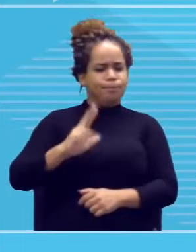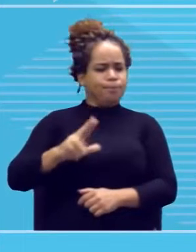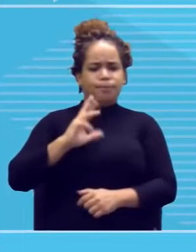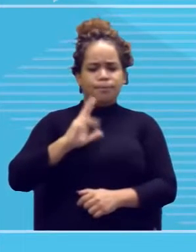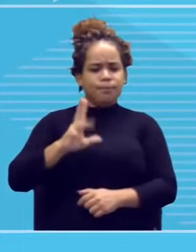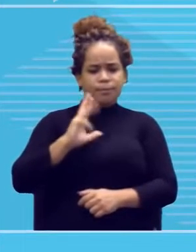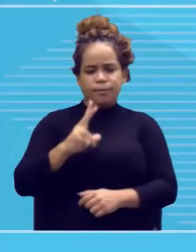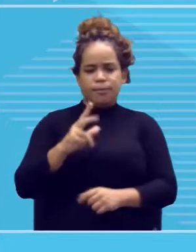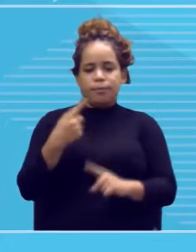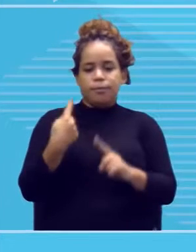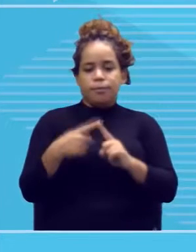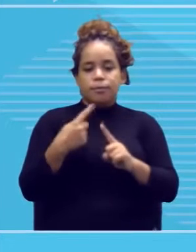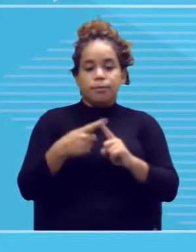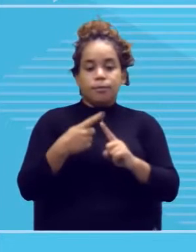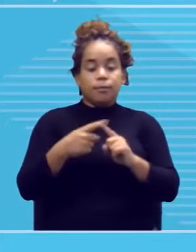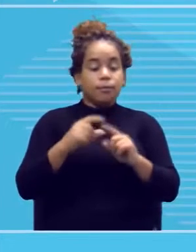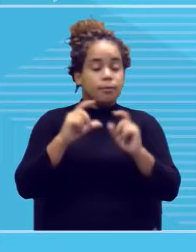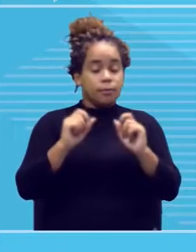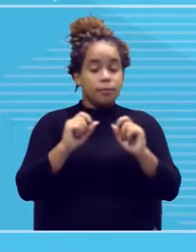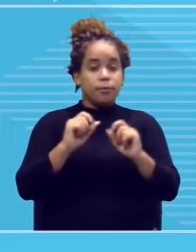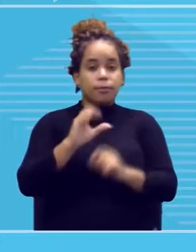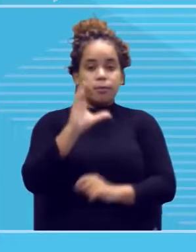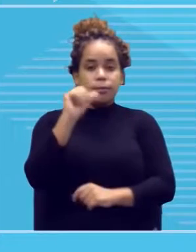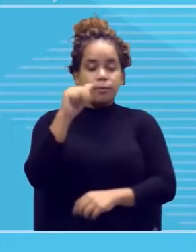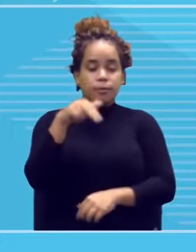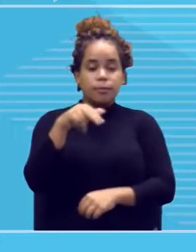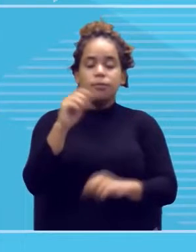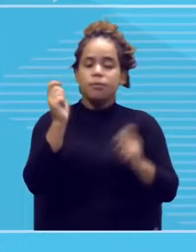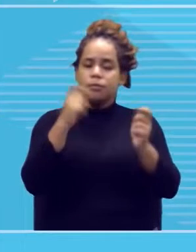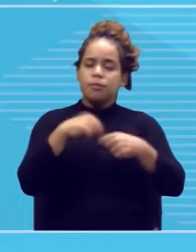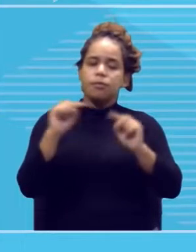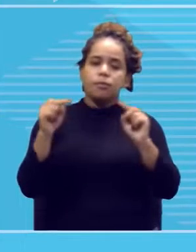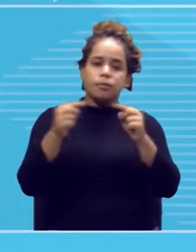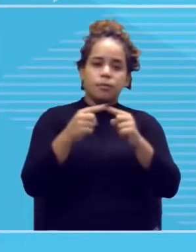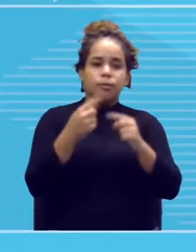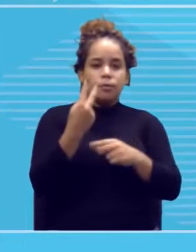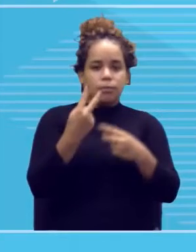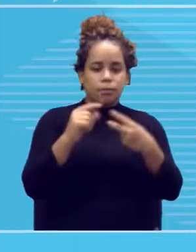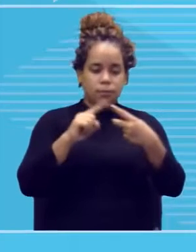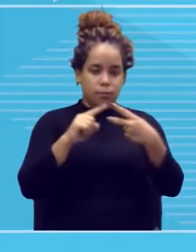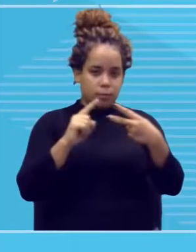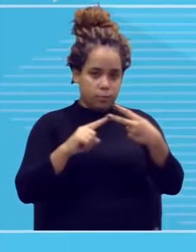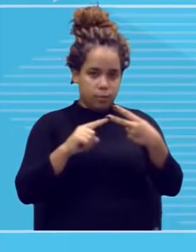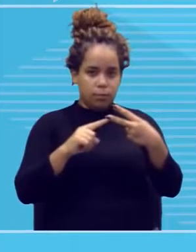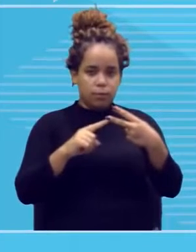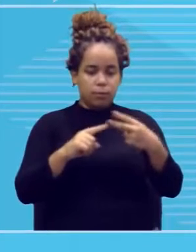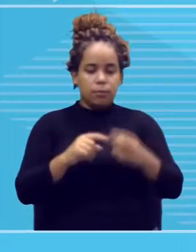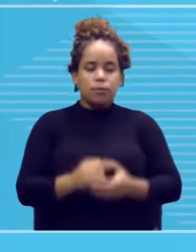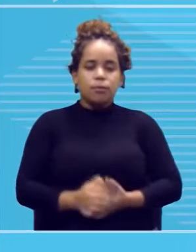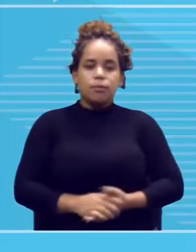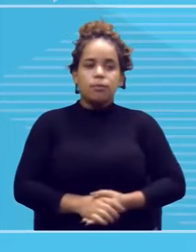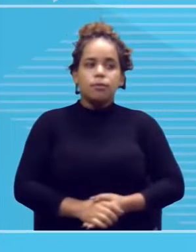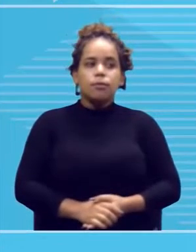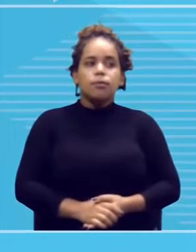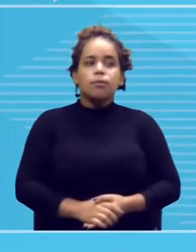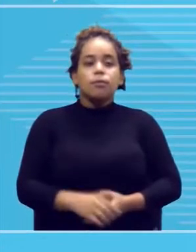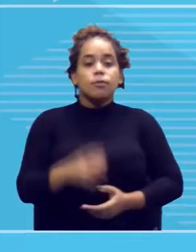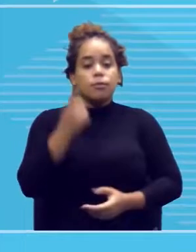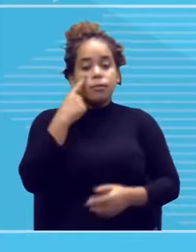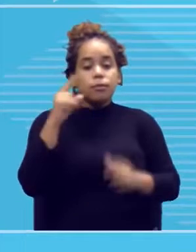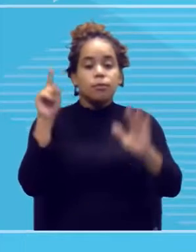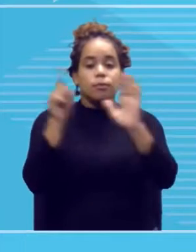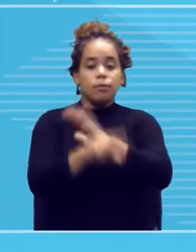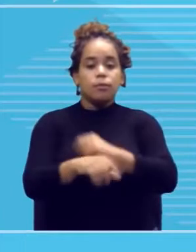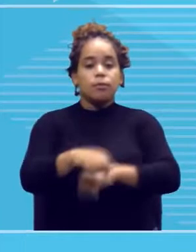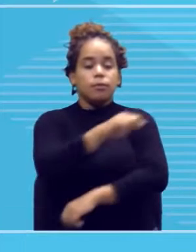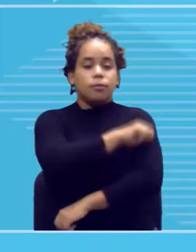porque esse Ken ele pode expressar as duas coisas Então olha só Olha que a pergunta do Gabriel hein